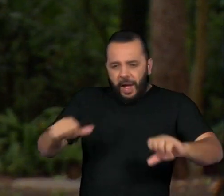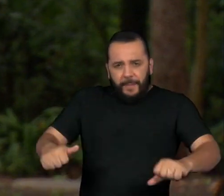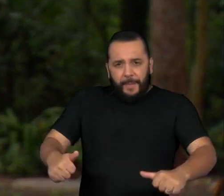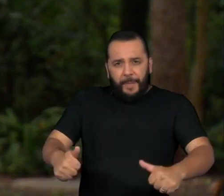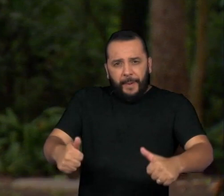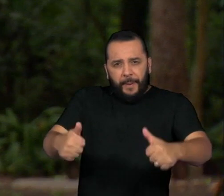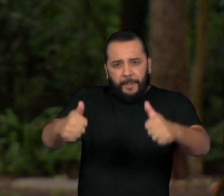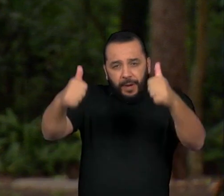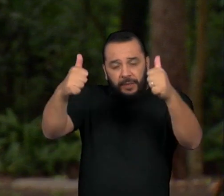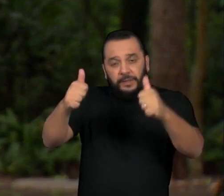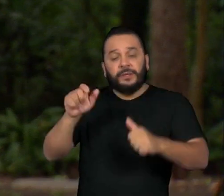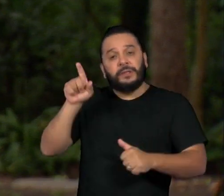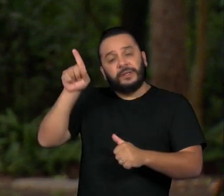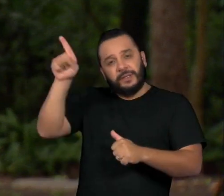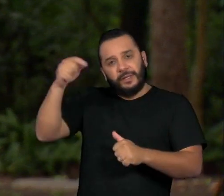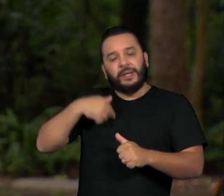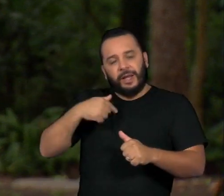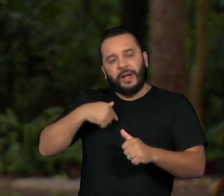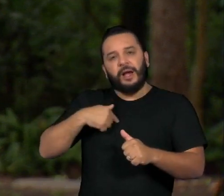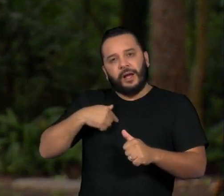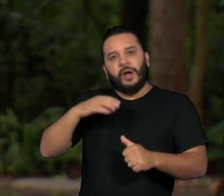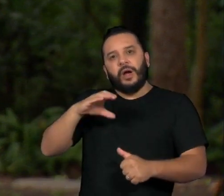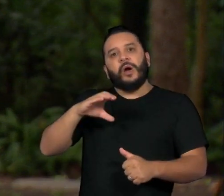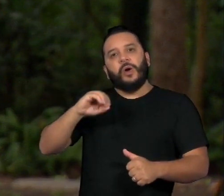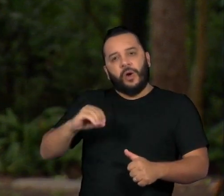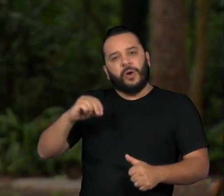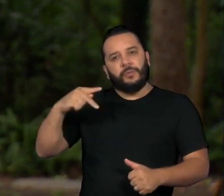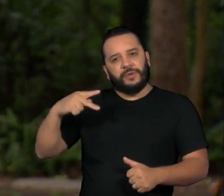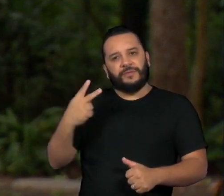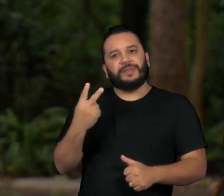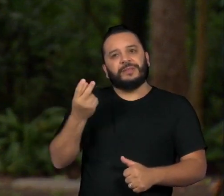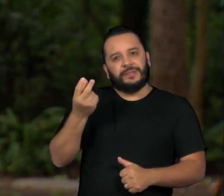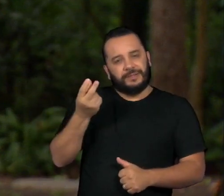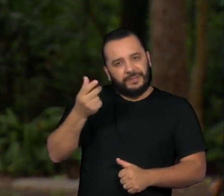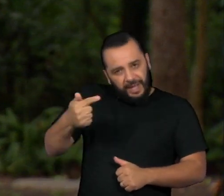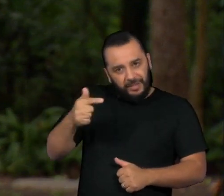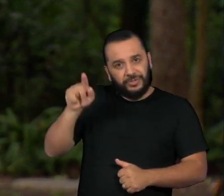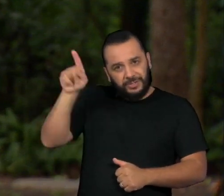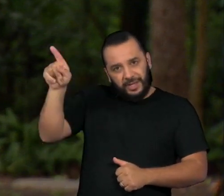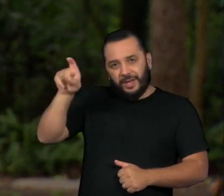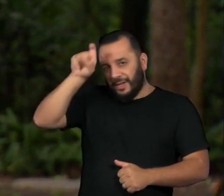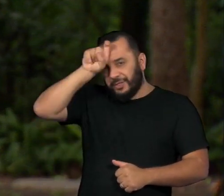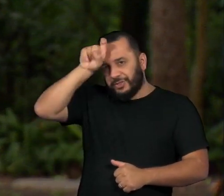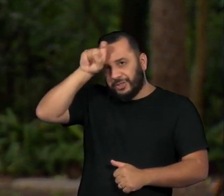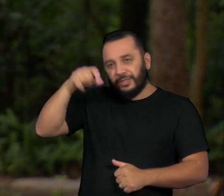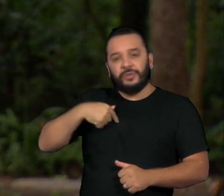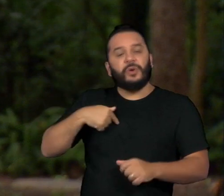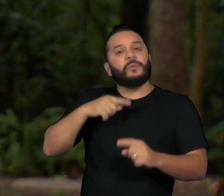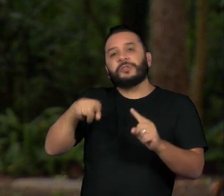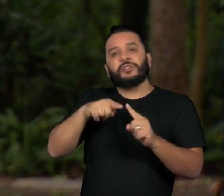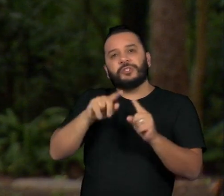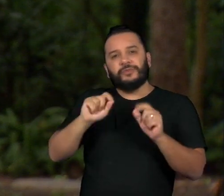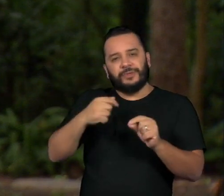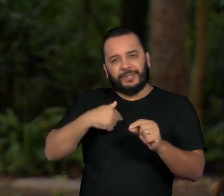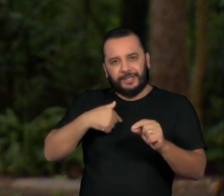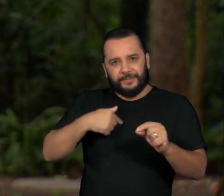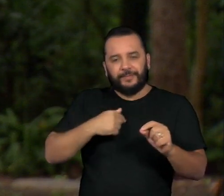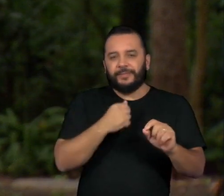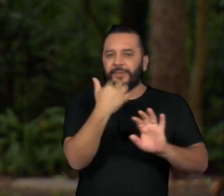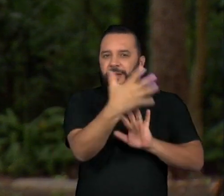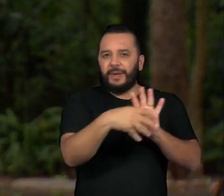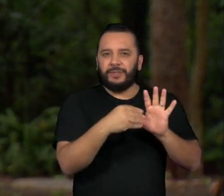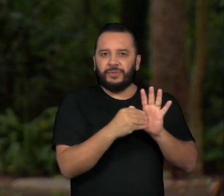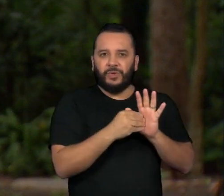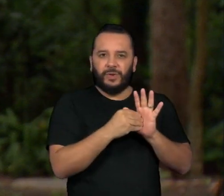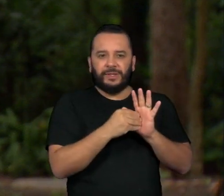ONU sobre Mudanças Climáticas, que acontece no Egito. A iniciativa propõe replantar a floresta amazônica em